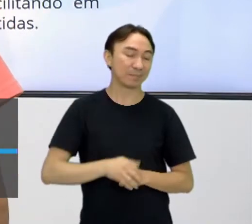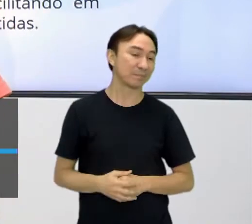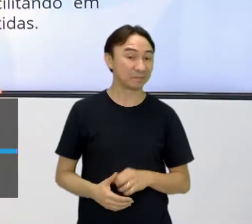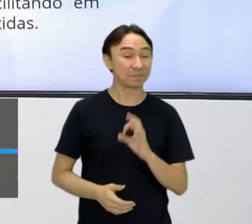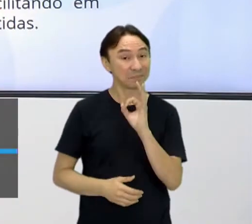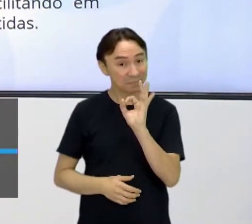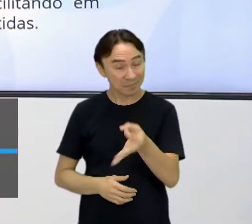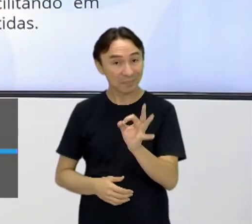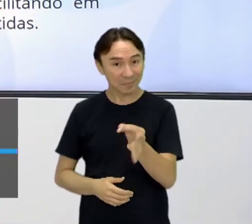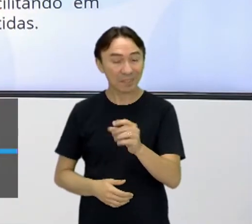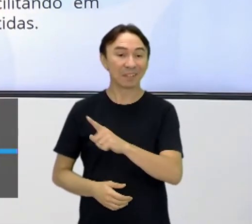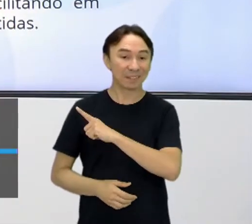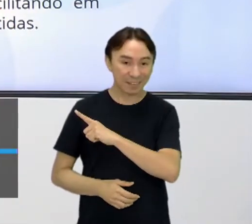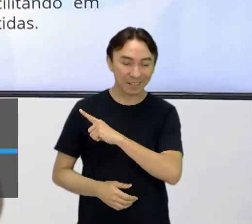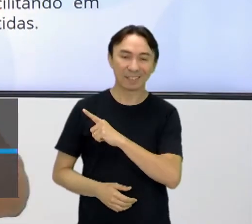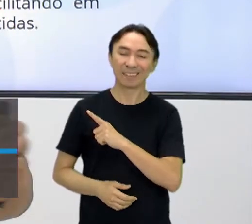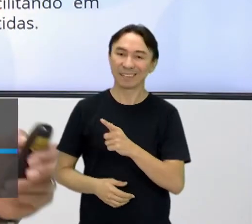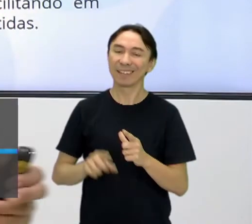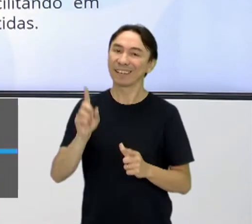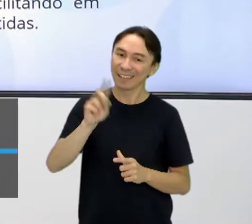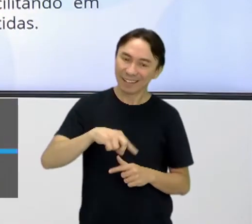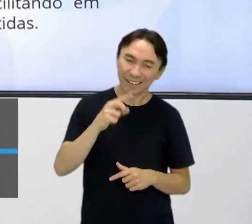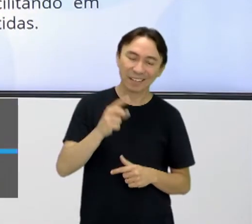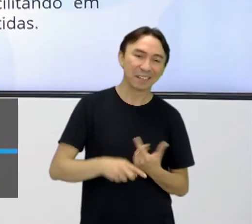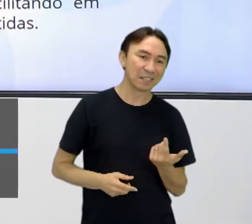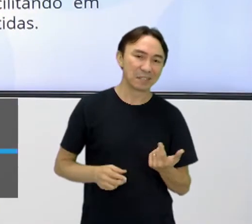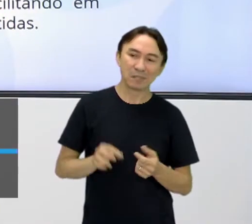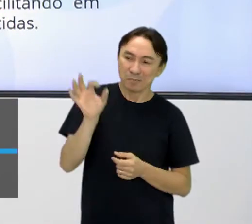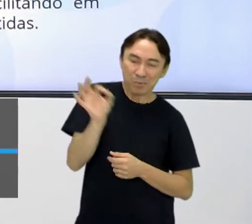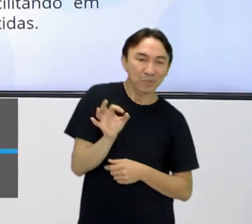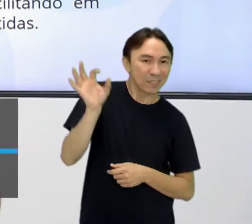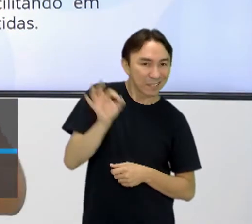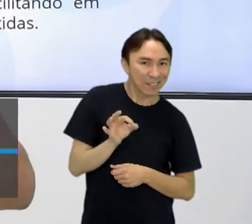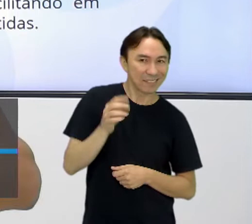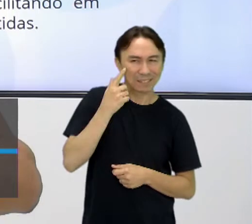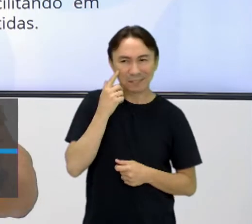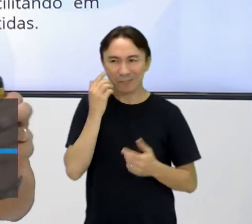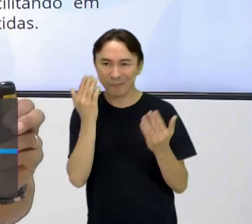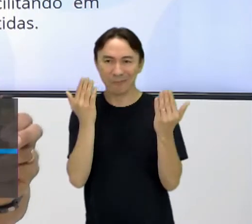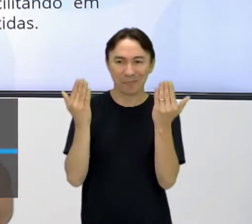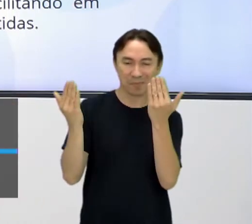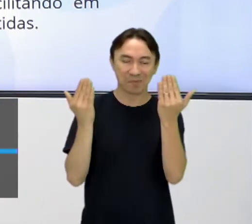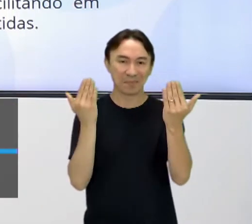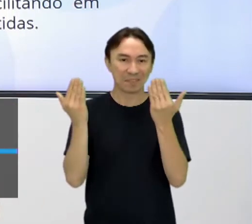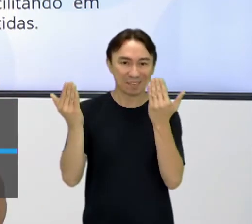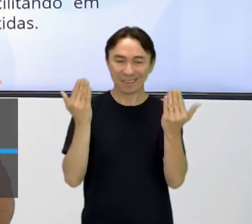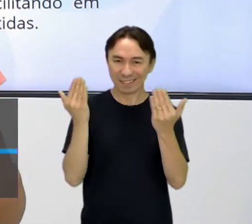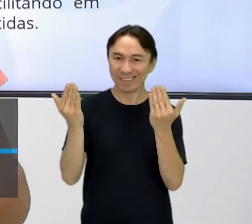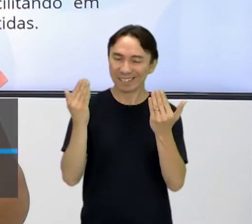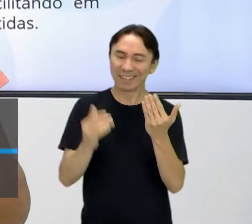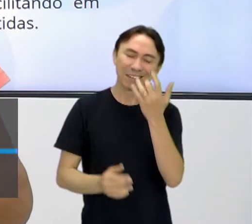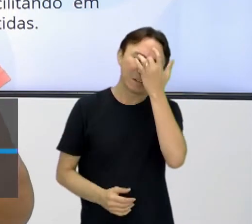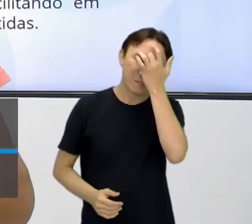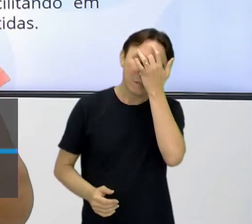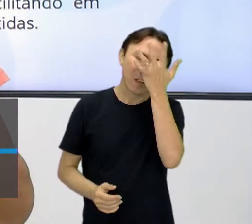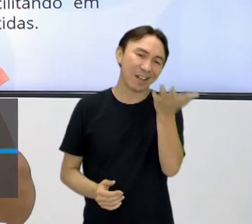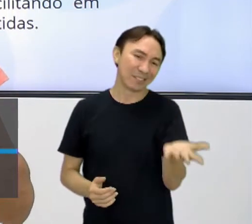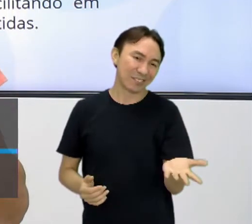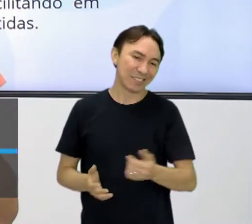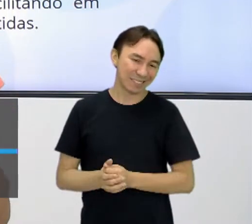de porcentagem, a ideia de fazer comparação entre esses valores, ela se torna muito mais fácil, ela se torna muito